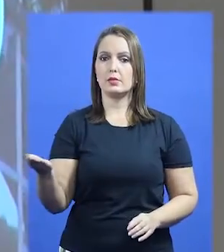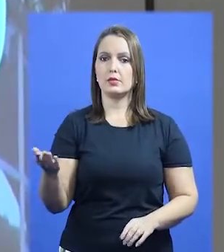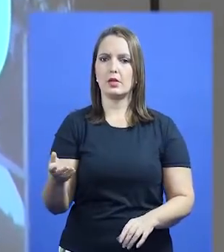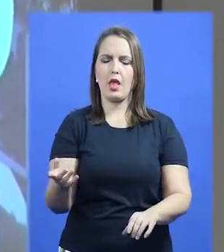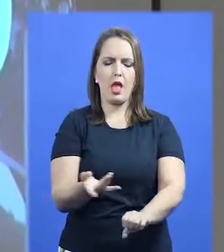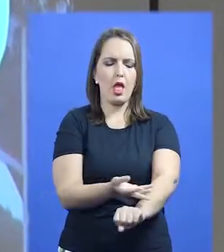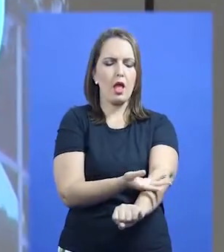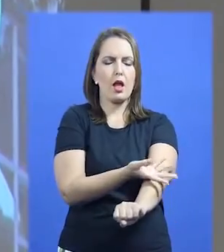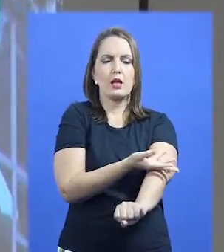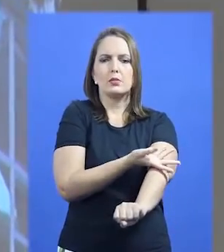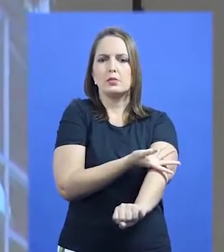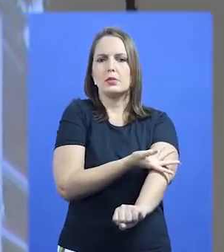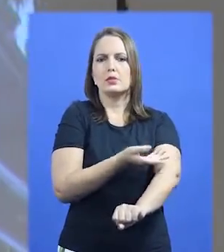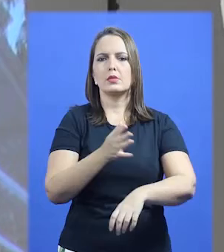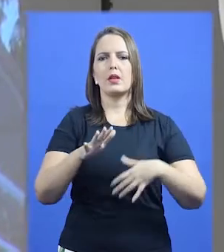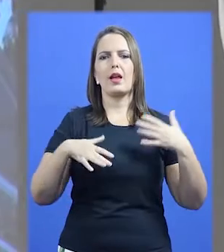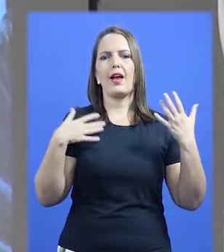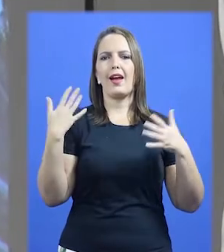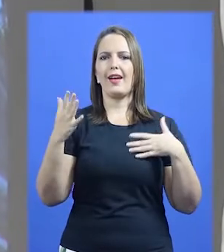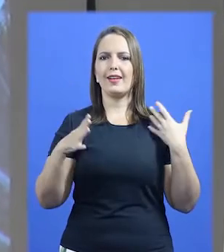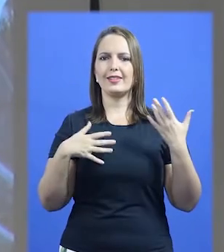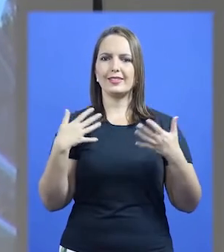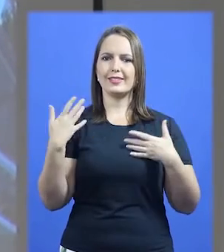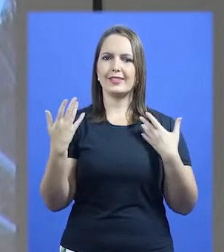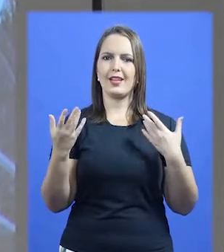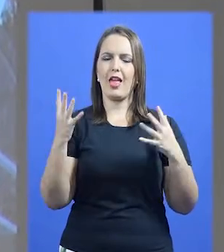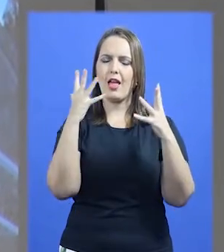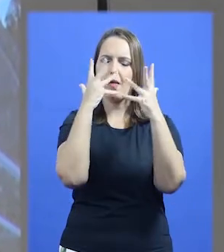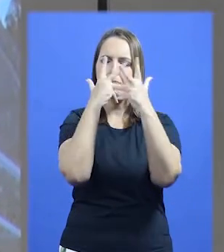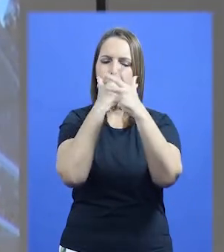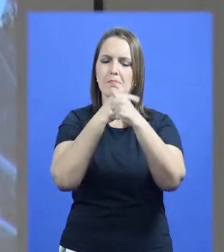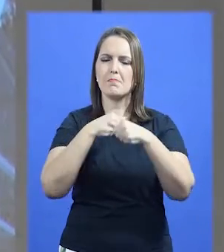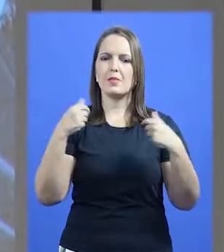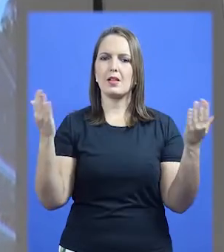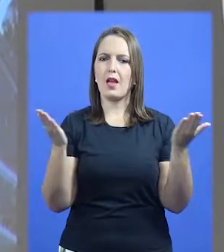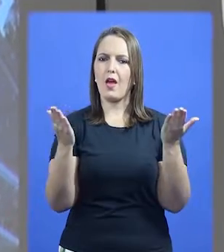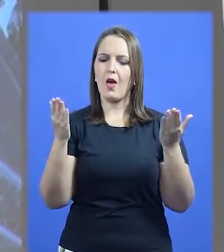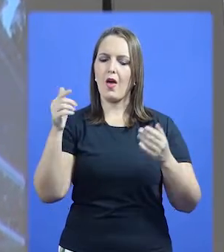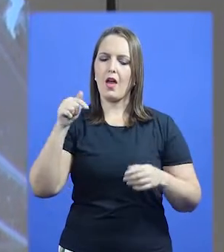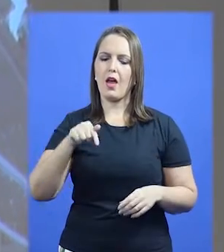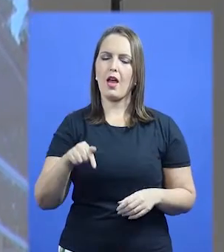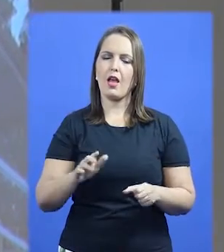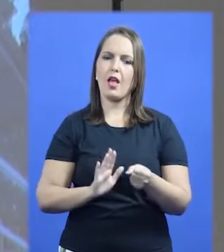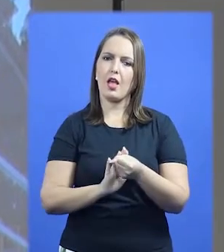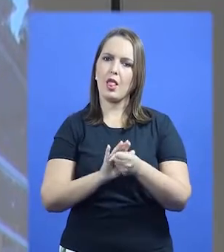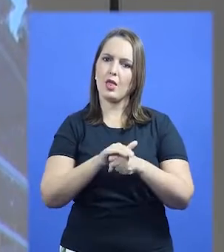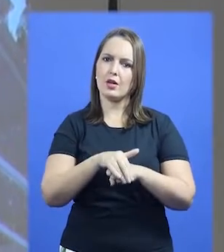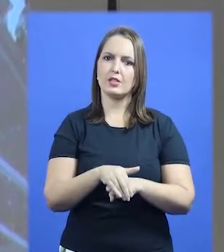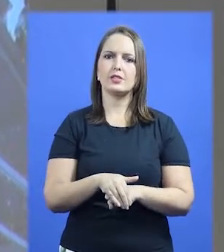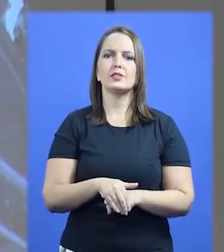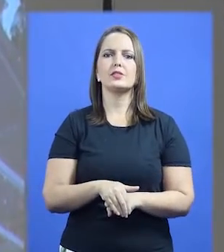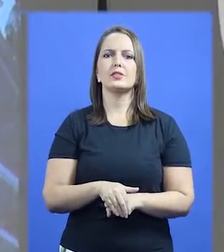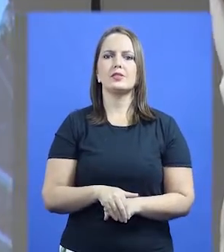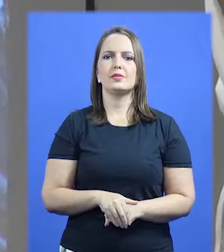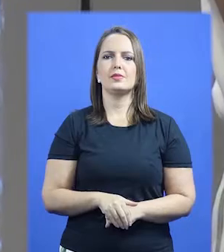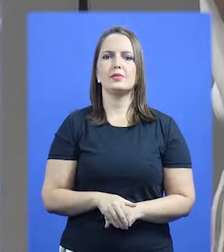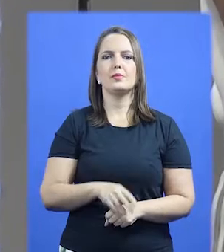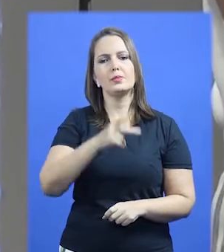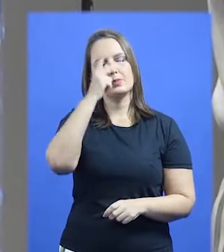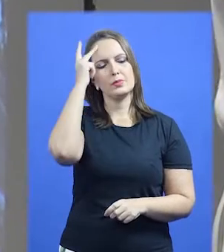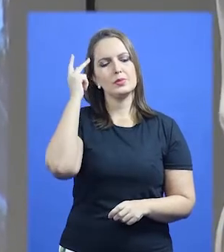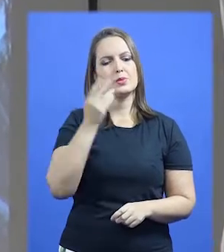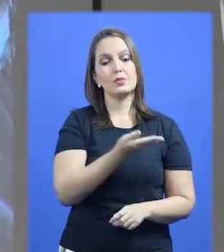a emoção, a alegria e a beleza do que vocês nos proporcionaram essa noite.